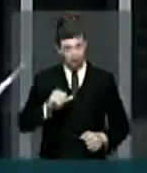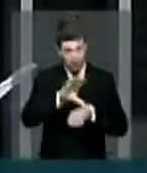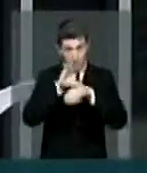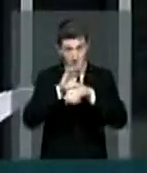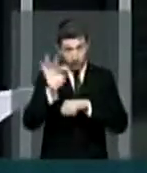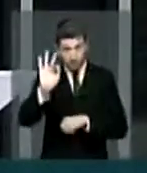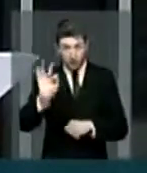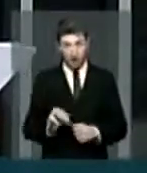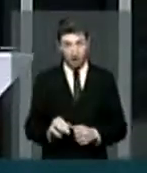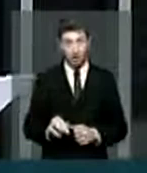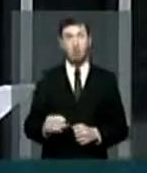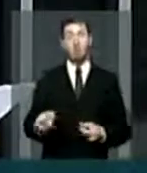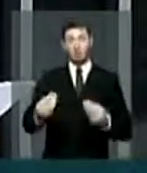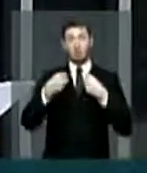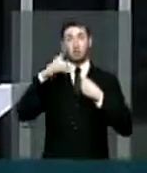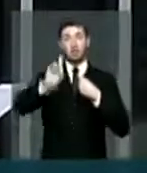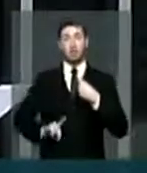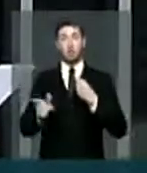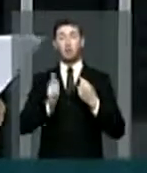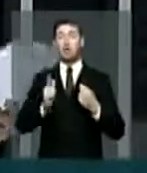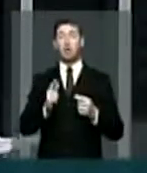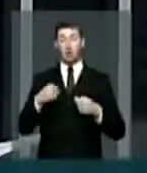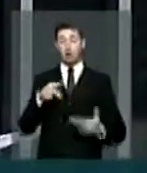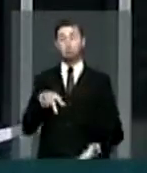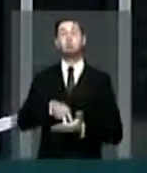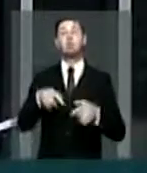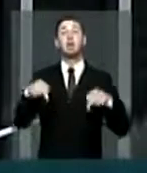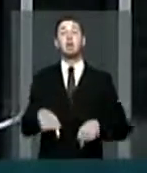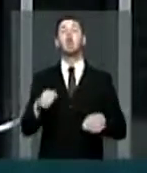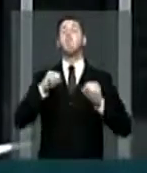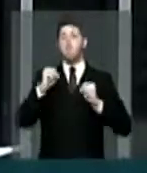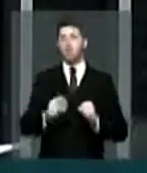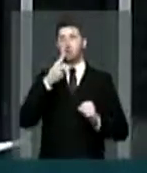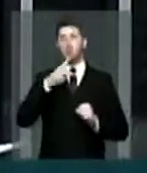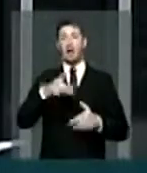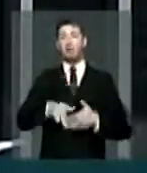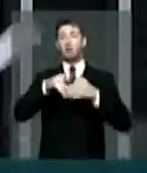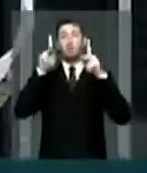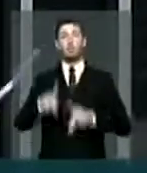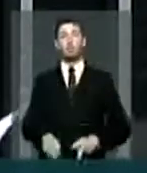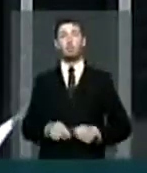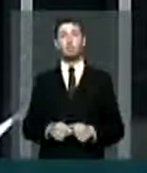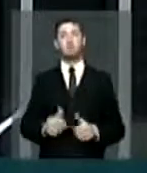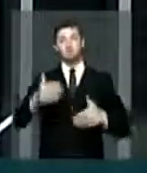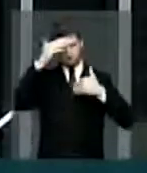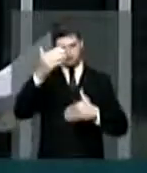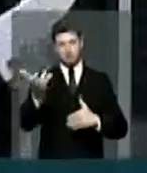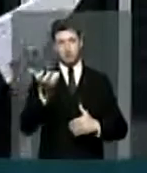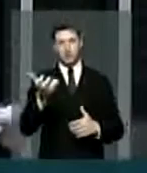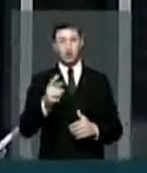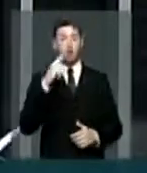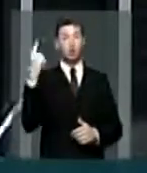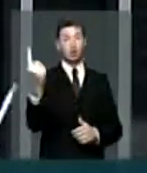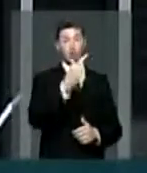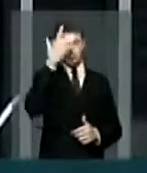direito de eu estar aqui e eu posso falar como representante do povo. Quero agradecer a todos